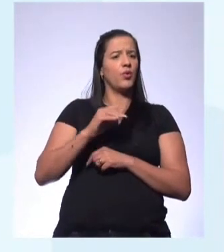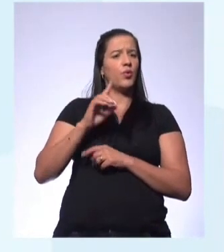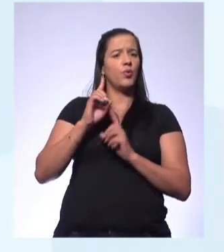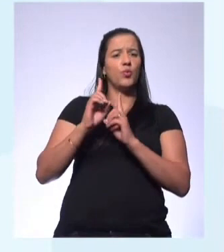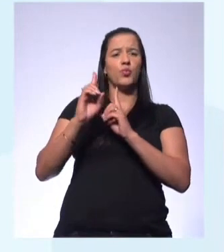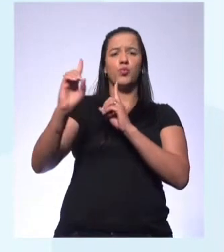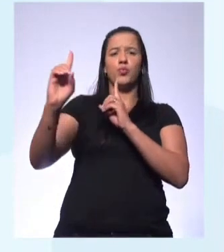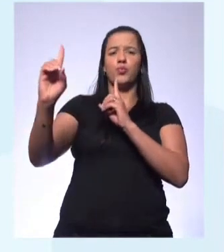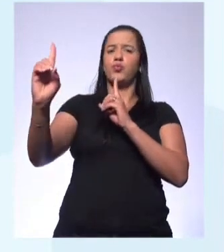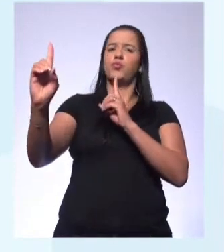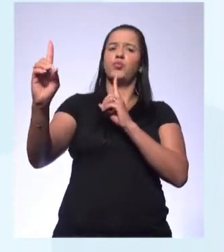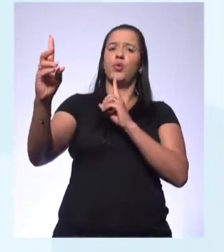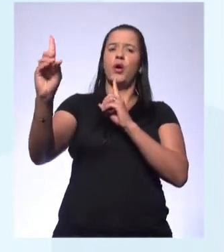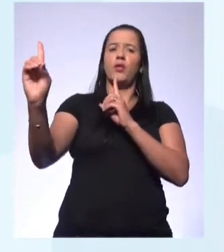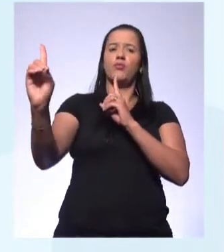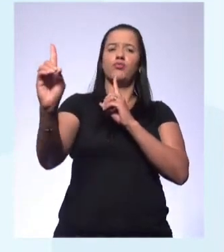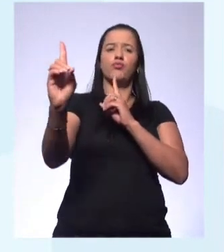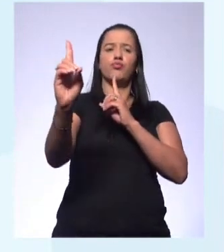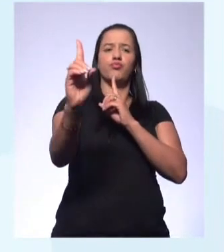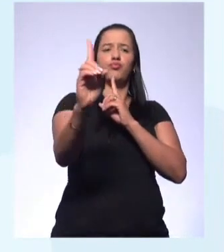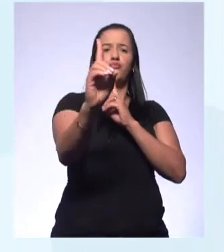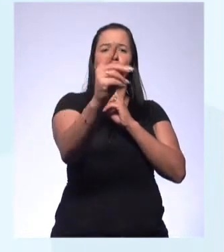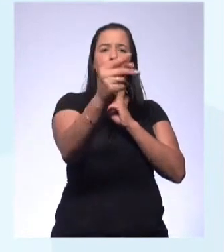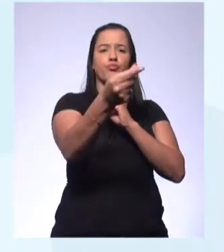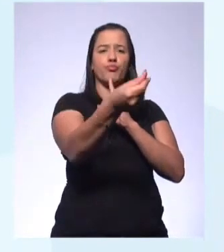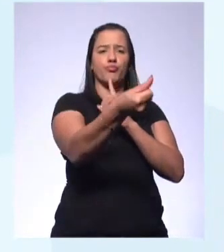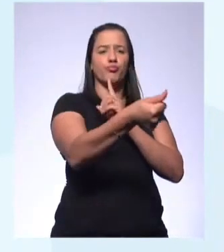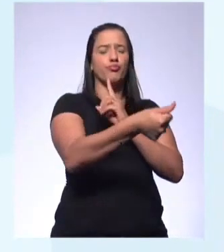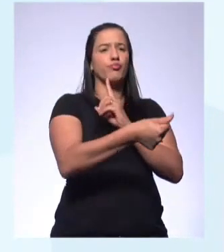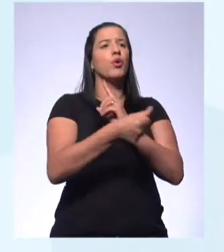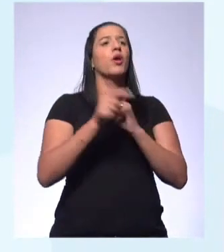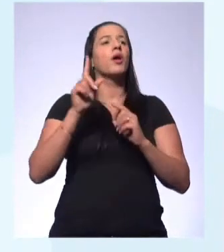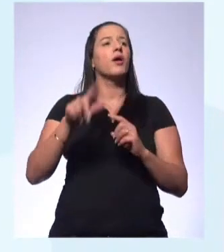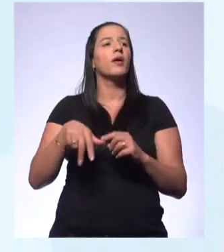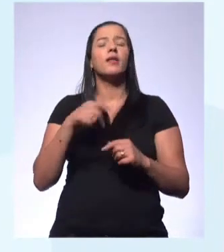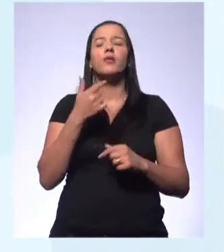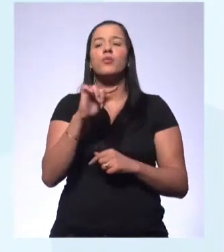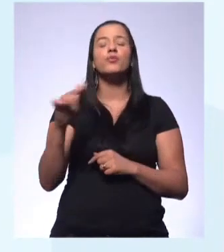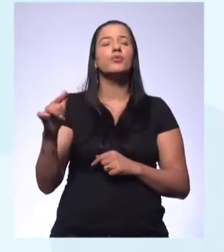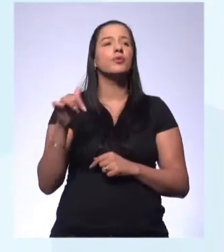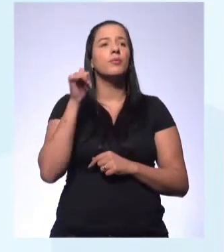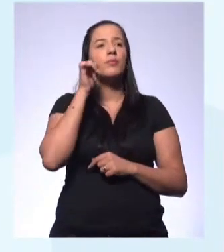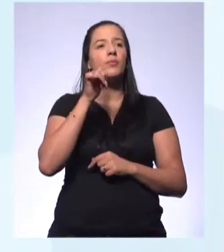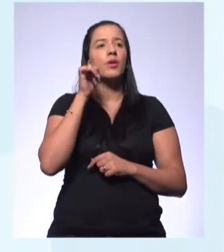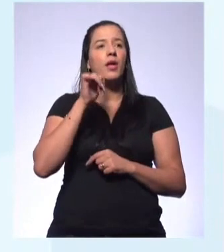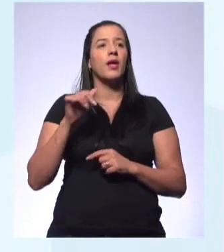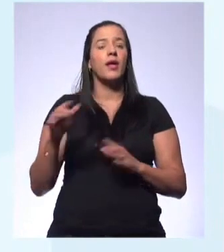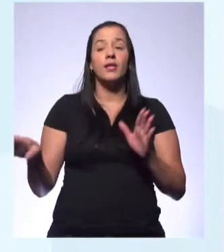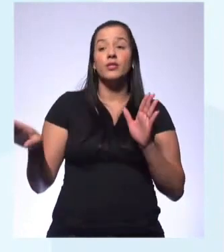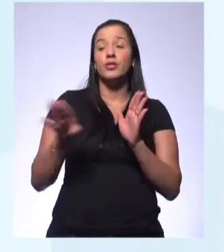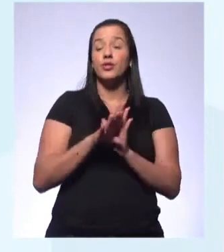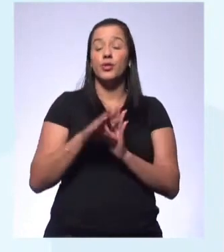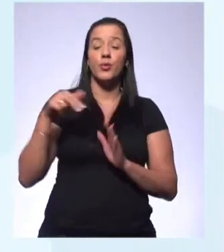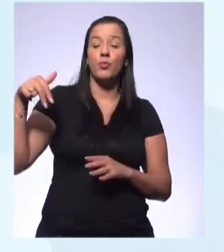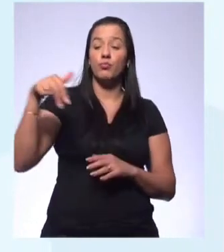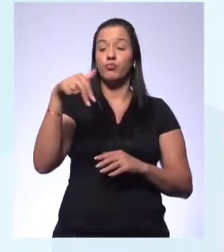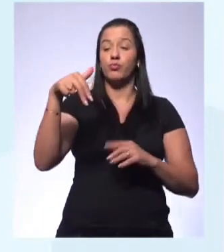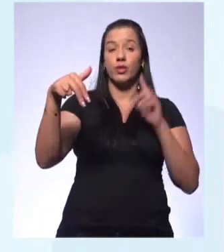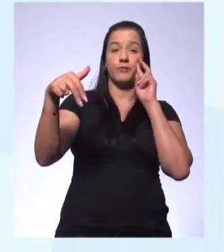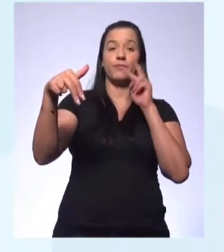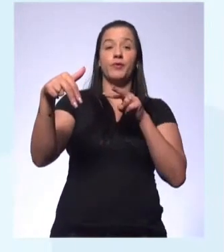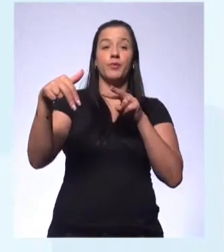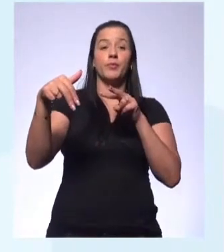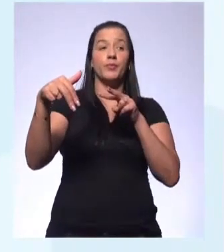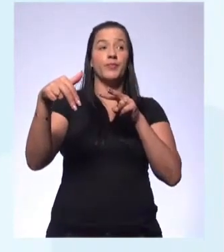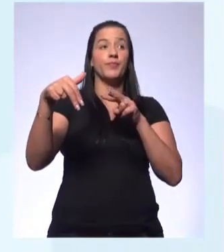desapareceu longe de mim, distante. Quer Como uma dizer, estátua de ébano, ela ele não tinha chegou. mulher. É isso, ela chegou, prendeu ele no amor. No